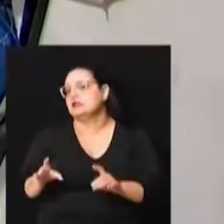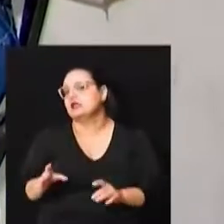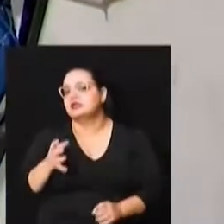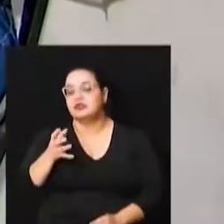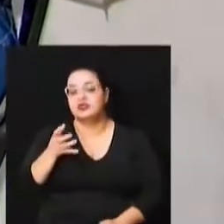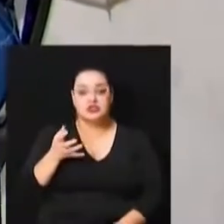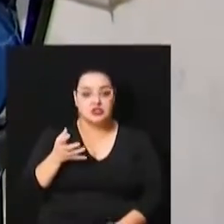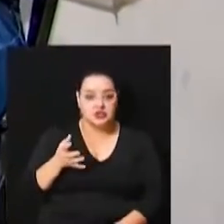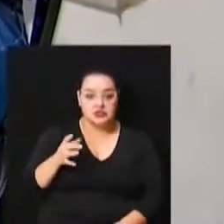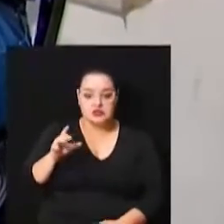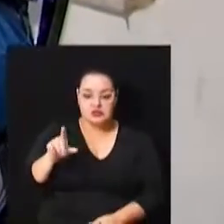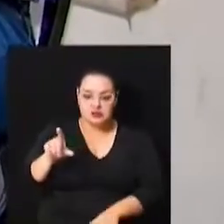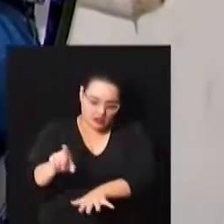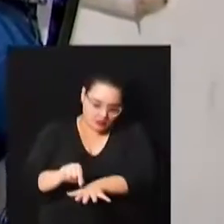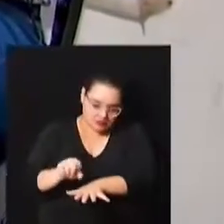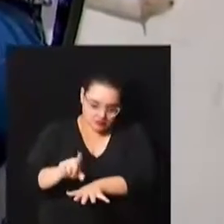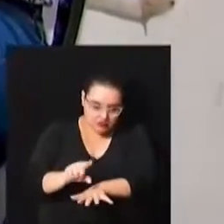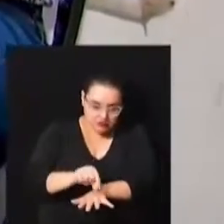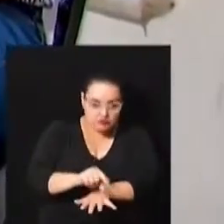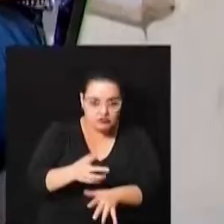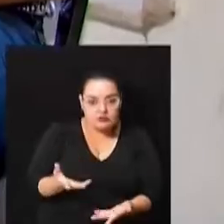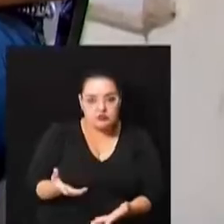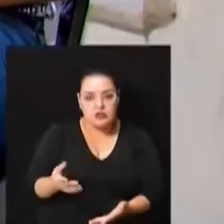especialidade pretende seguir?